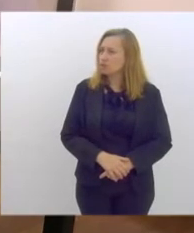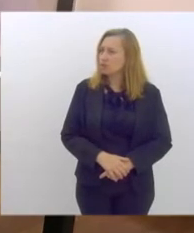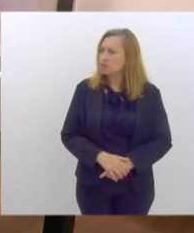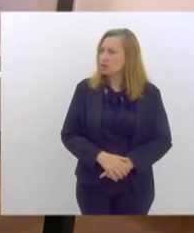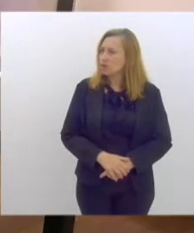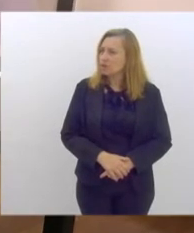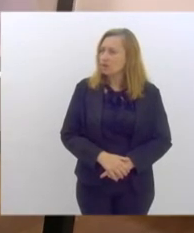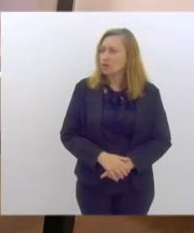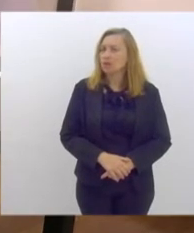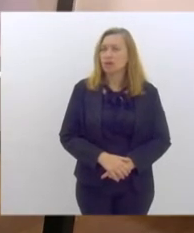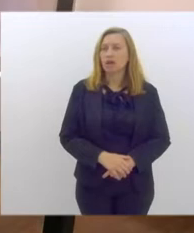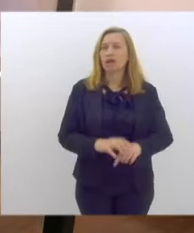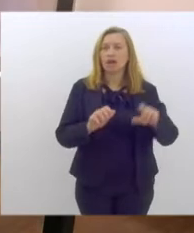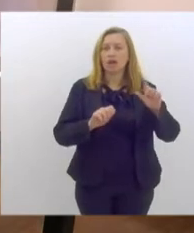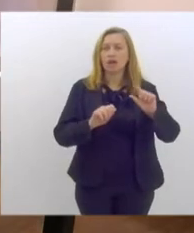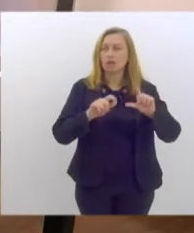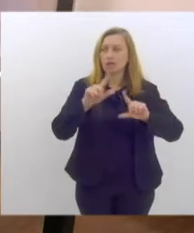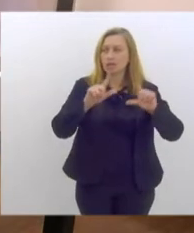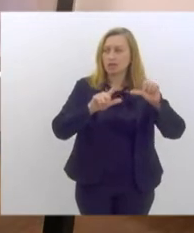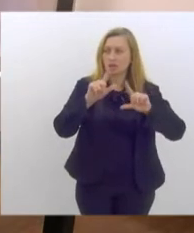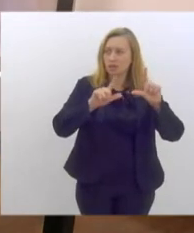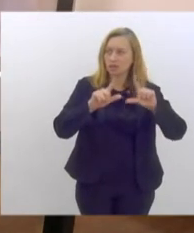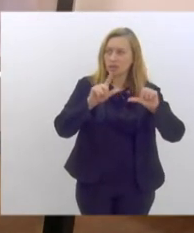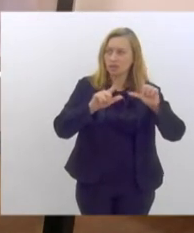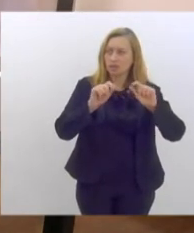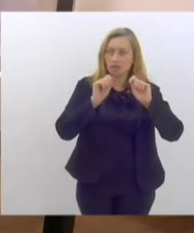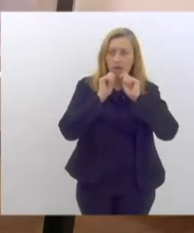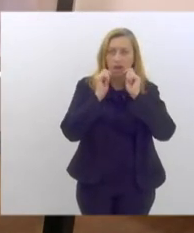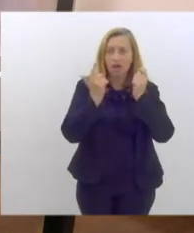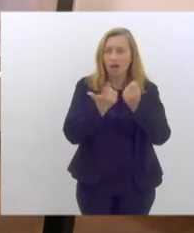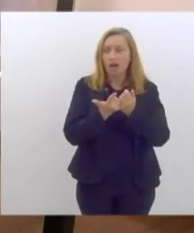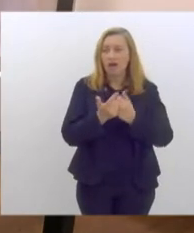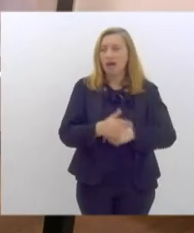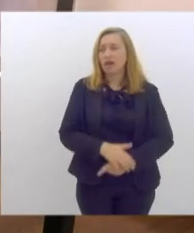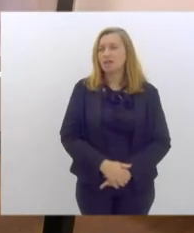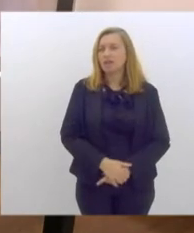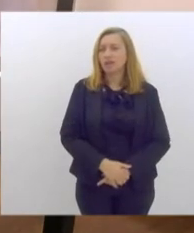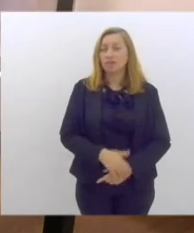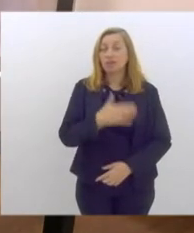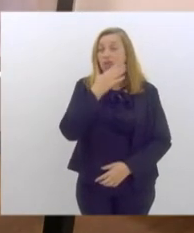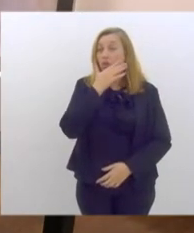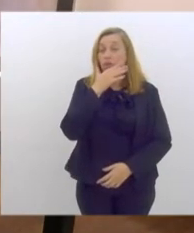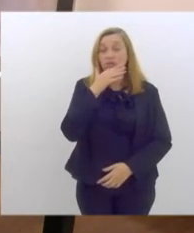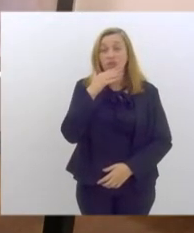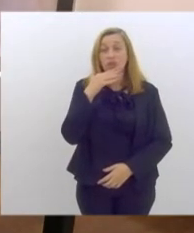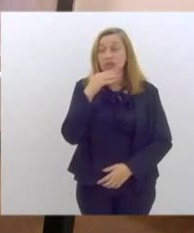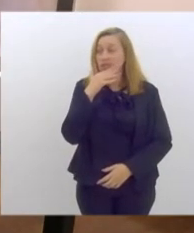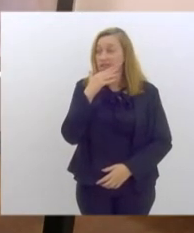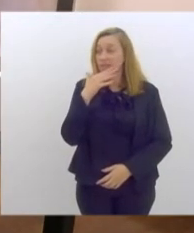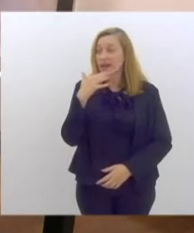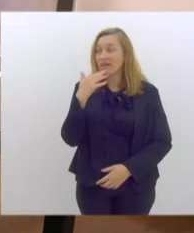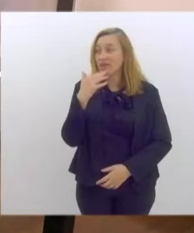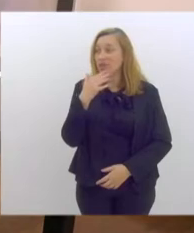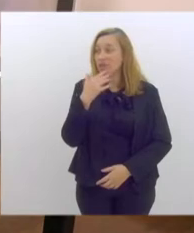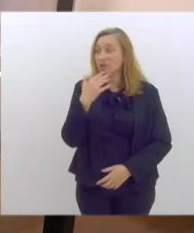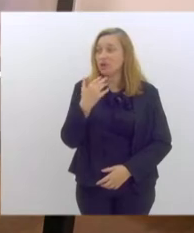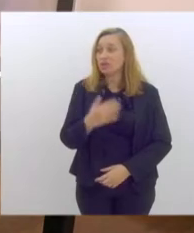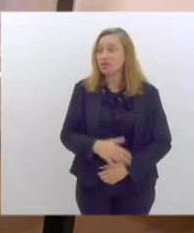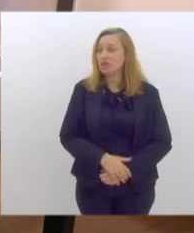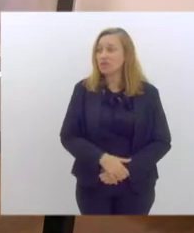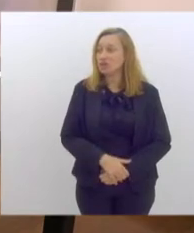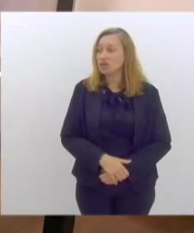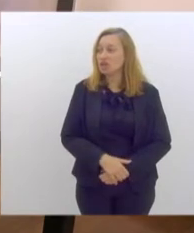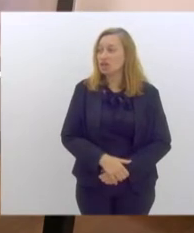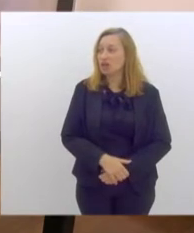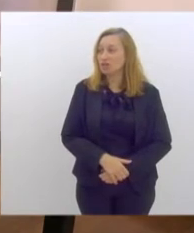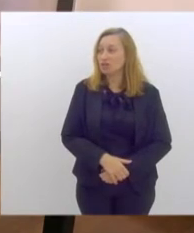o sistema quando eu telefono TVA sistema de auto falando com o rapaz que tá ali no computador O mais difícil frente